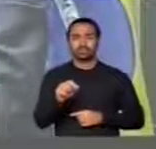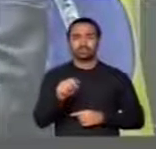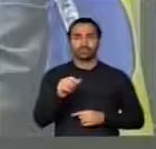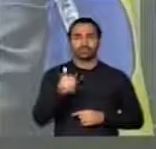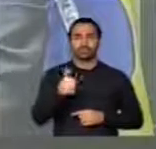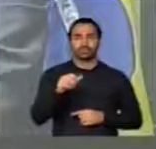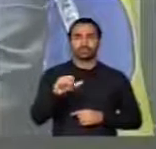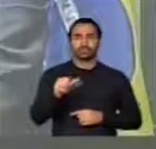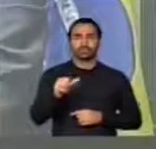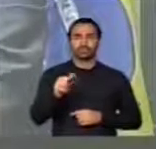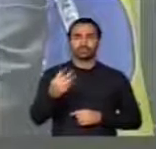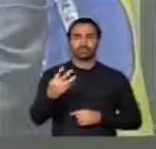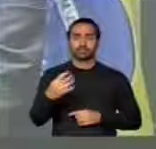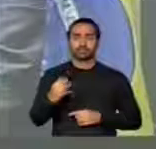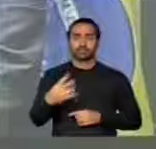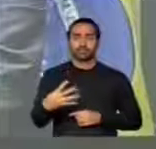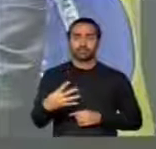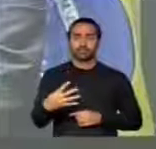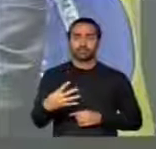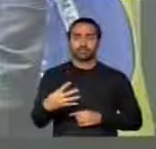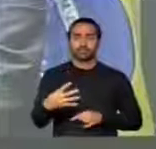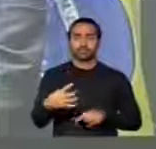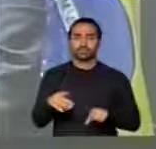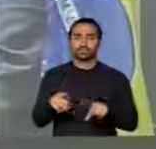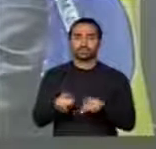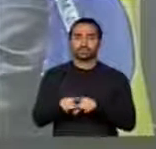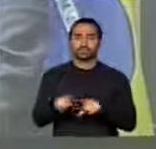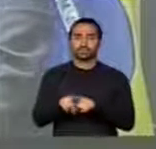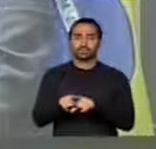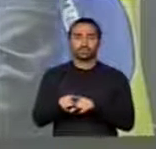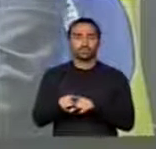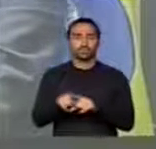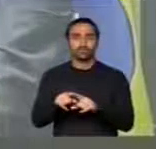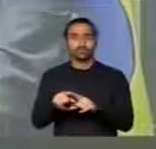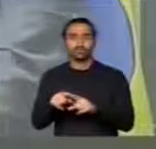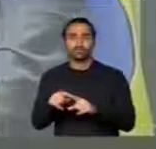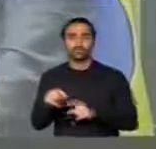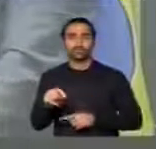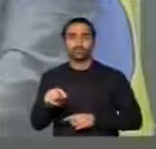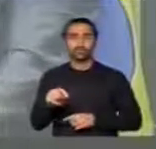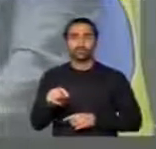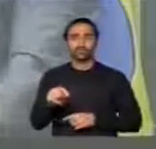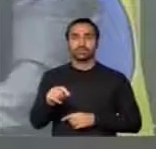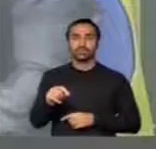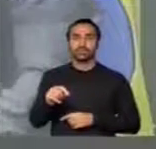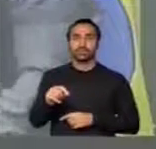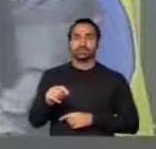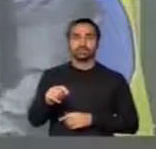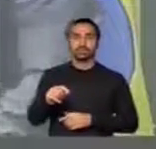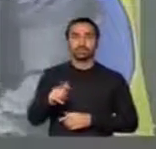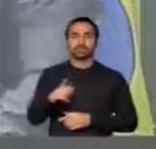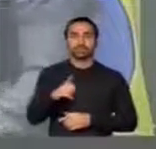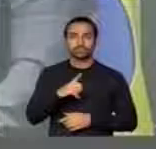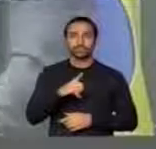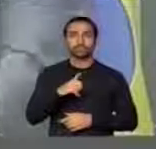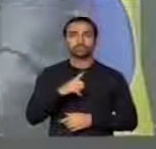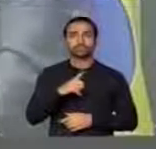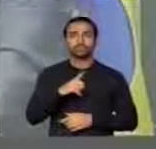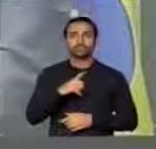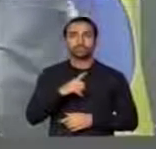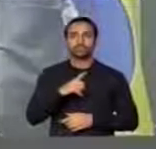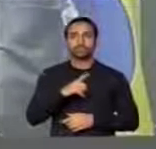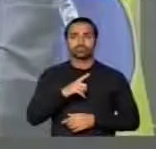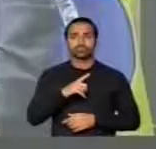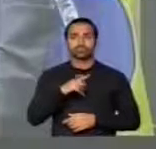Essa primeira campanha foi uma campanha regional. Ela teve como propulsor, como idealizador,